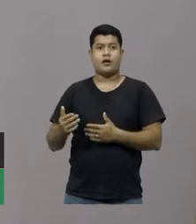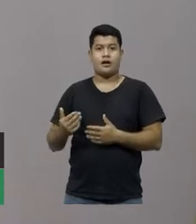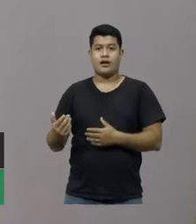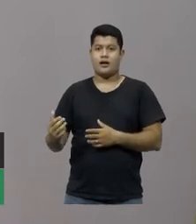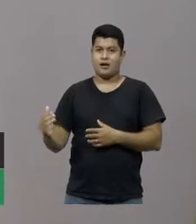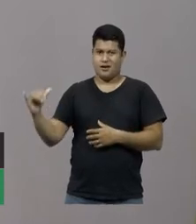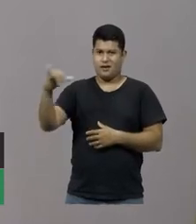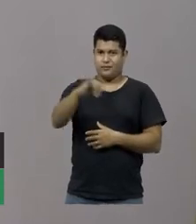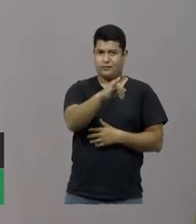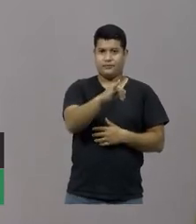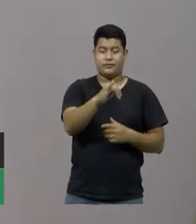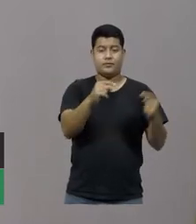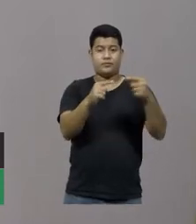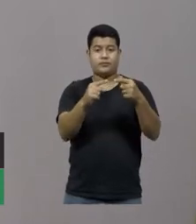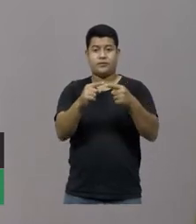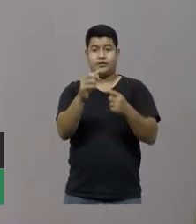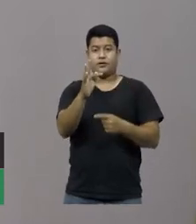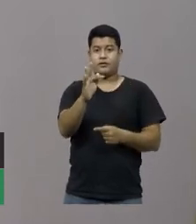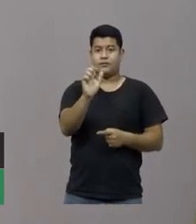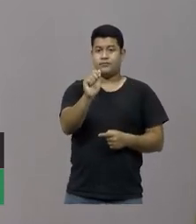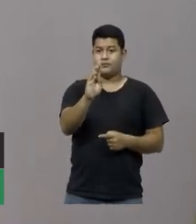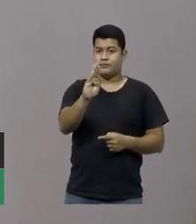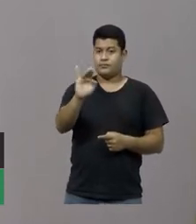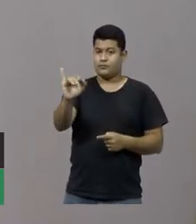da FAB, da Polícia Federal,